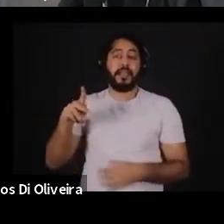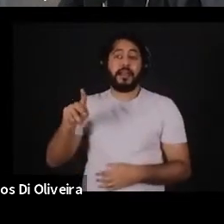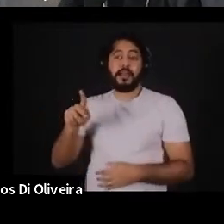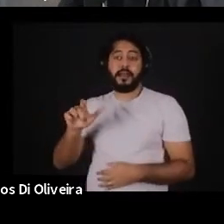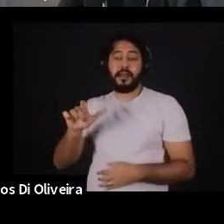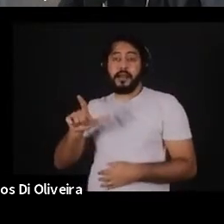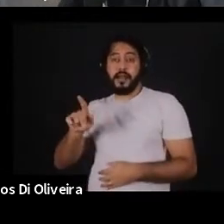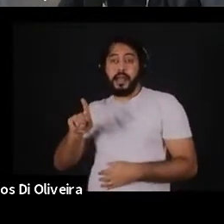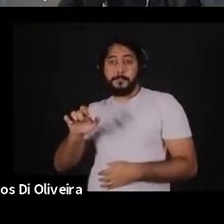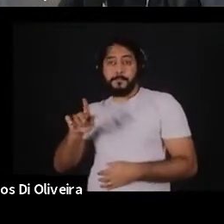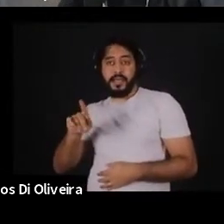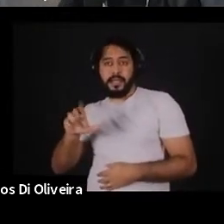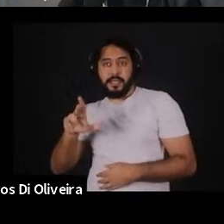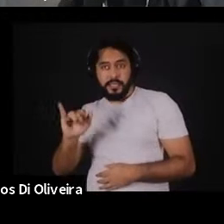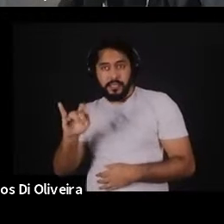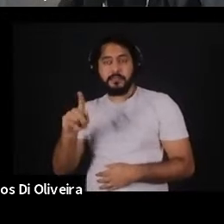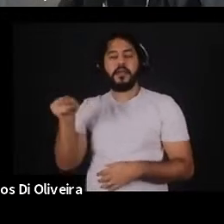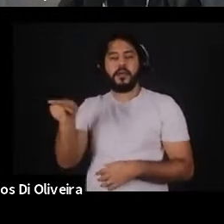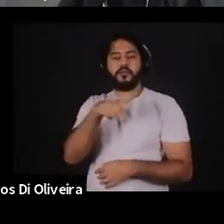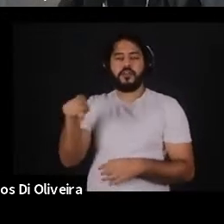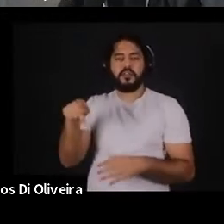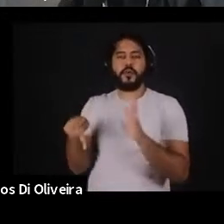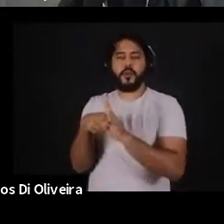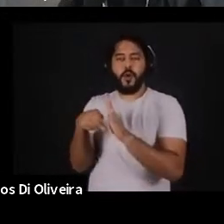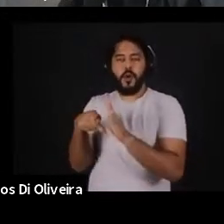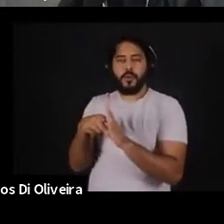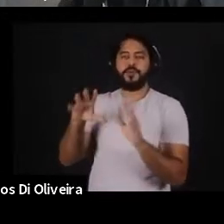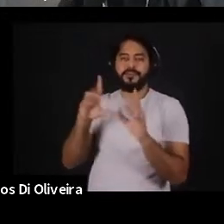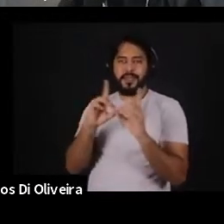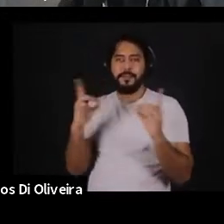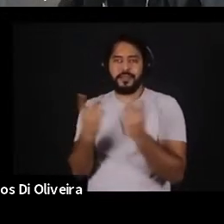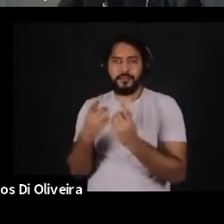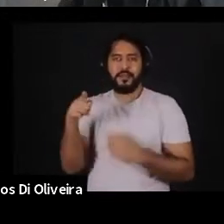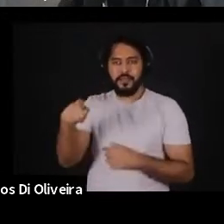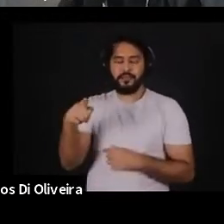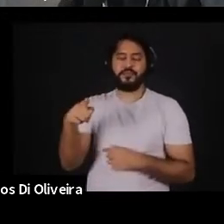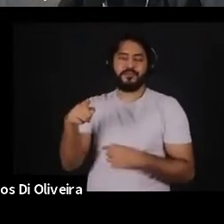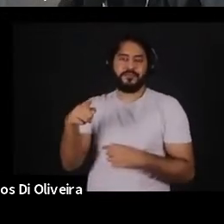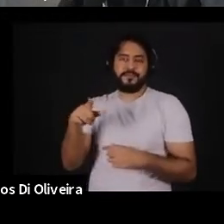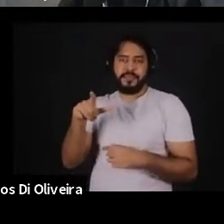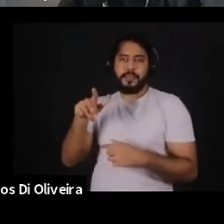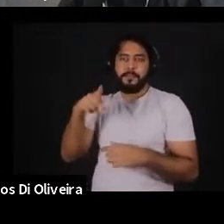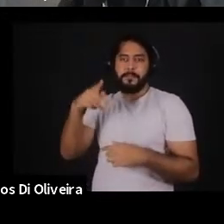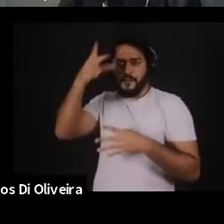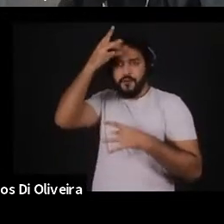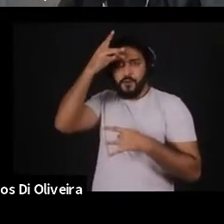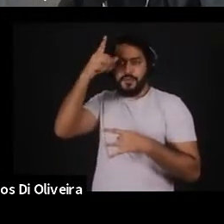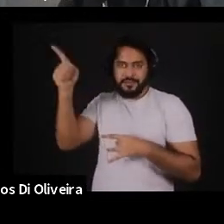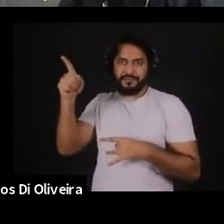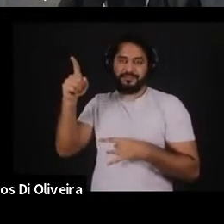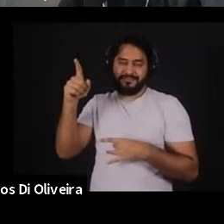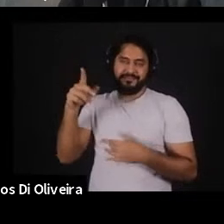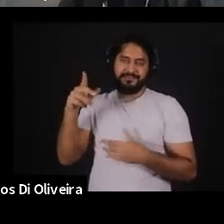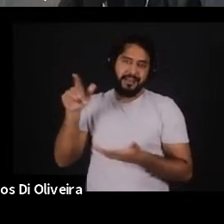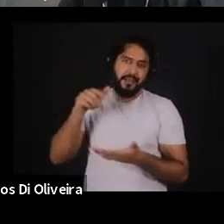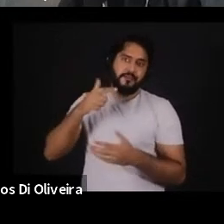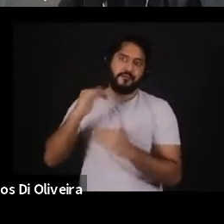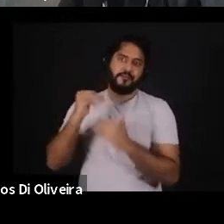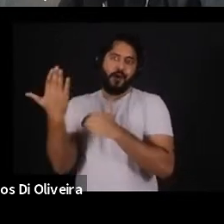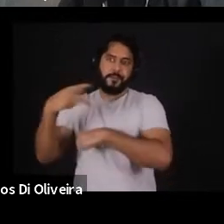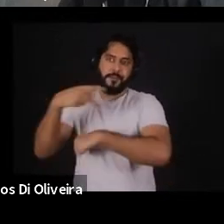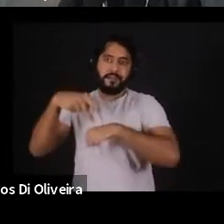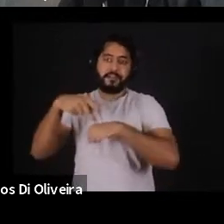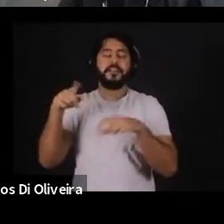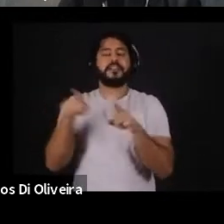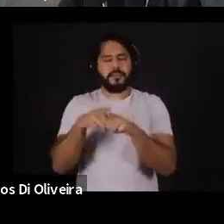titular e coordenador do Departamento de Performance Studies da New York University. A gente tem também hoje interpretação simultânea em